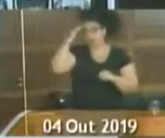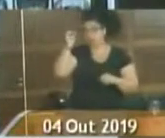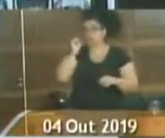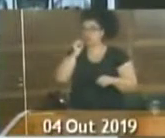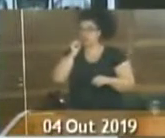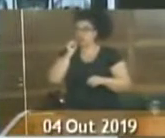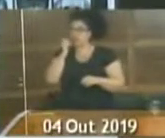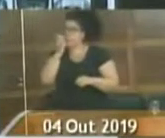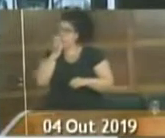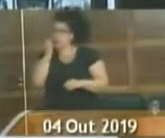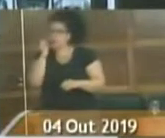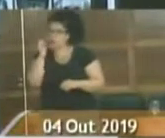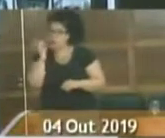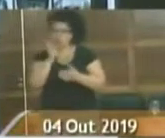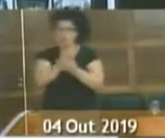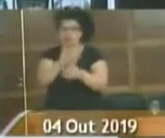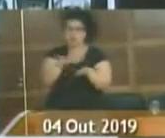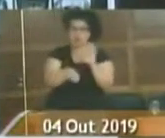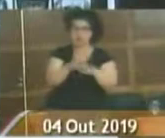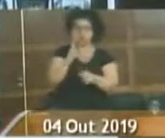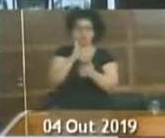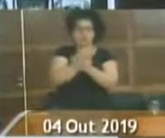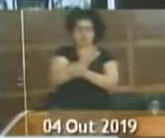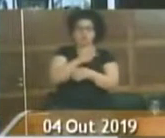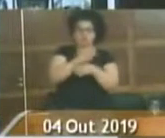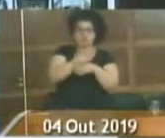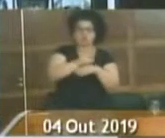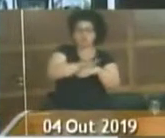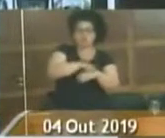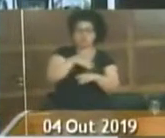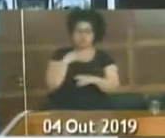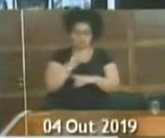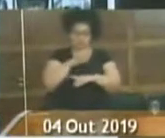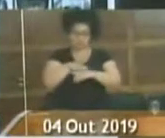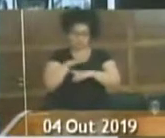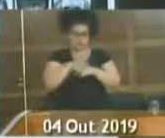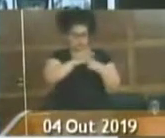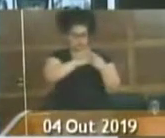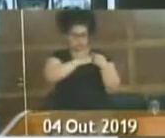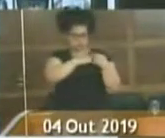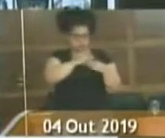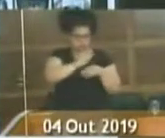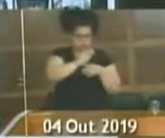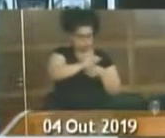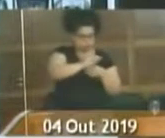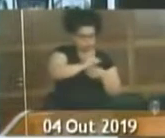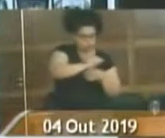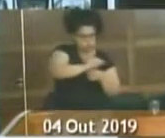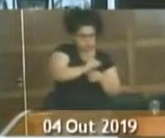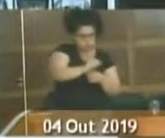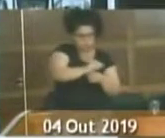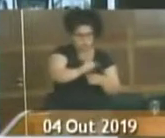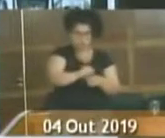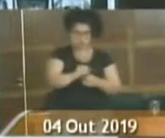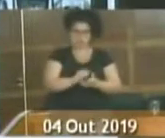estão como eles vieram para a gente, 100%. Então, toda a responsabilidade com o animal é de quem